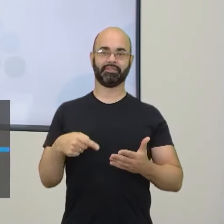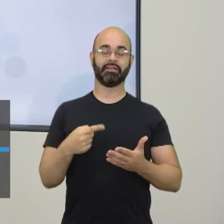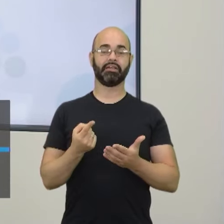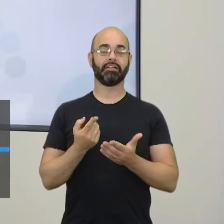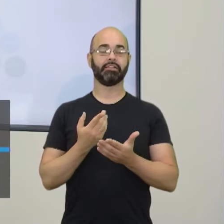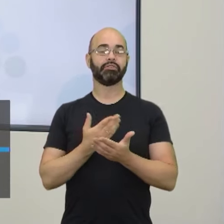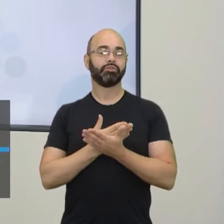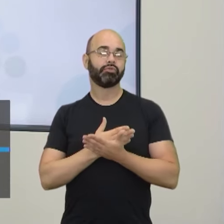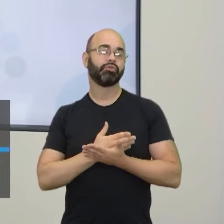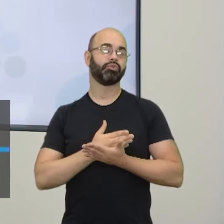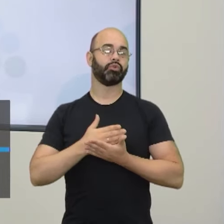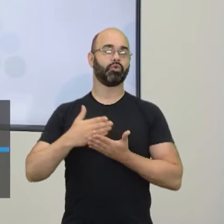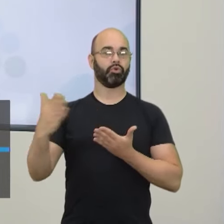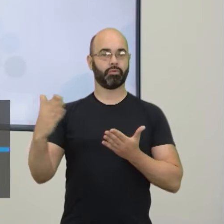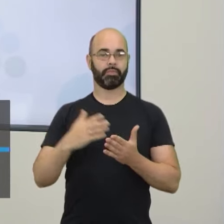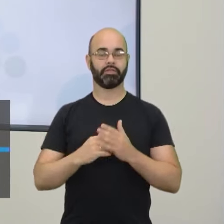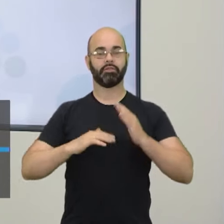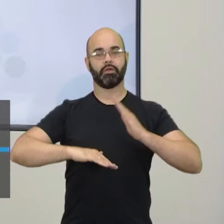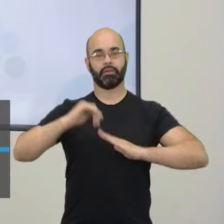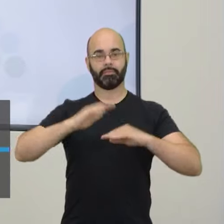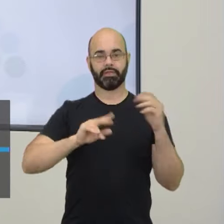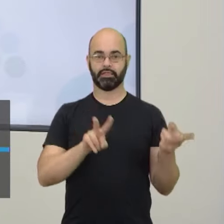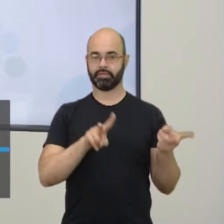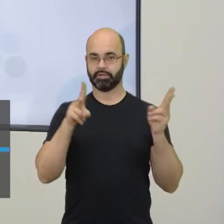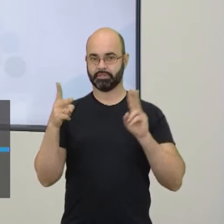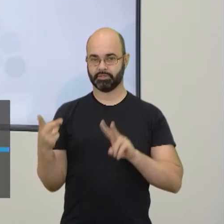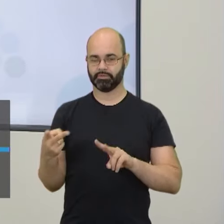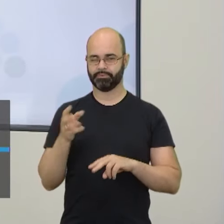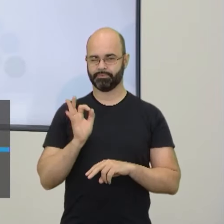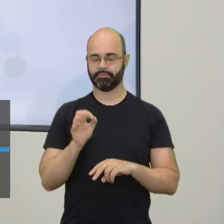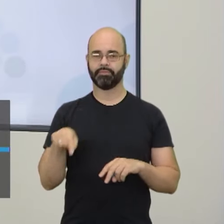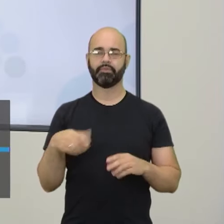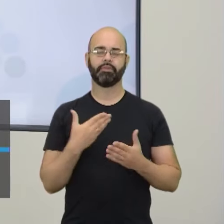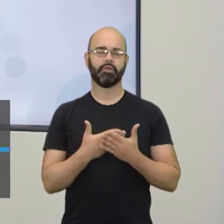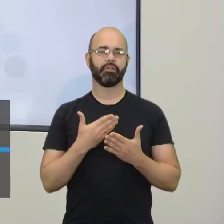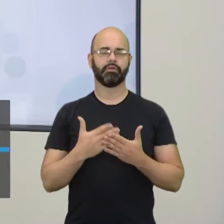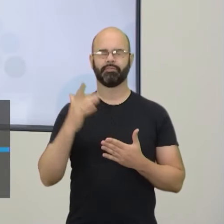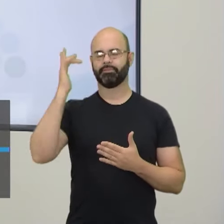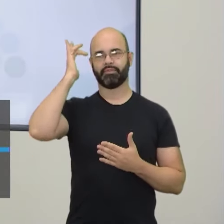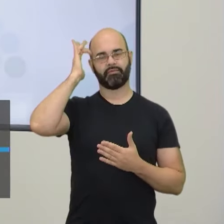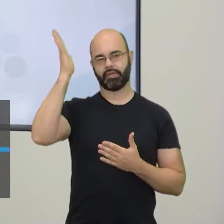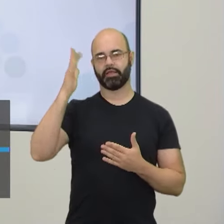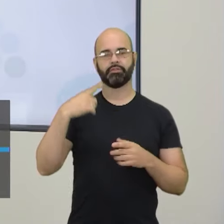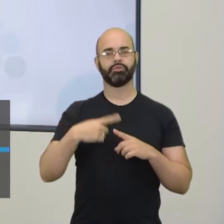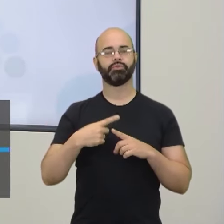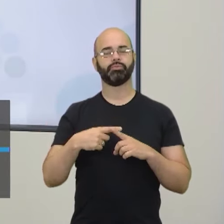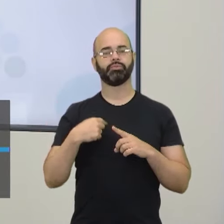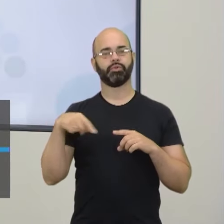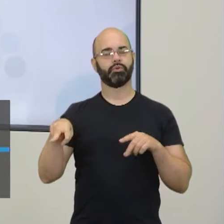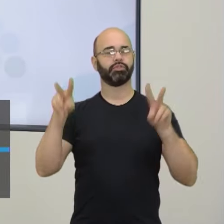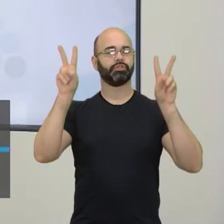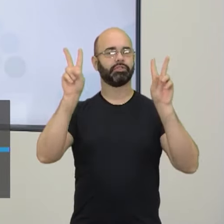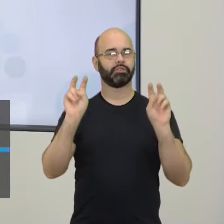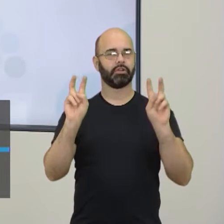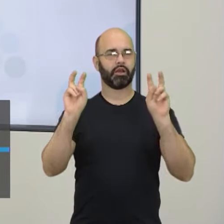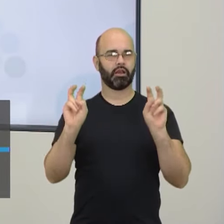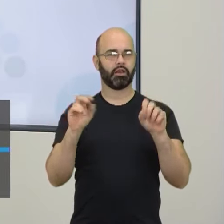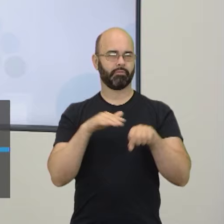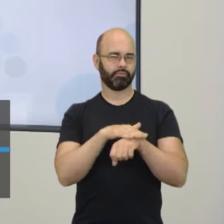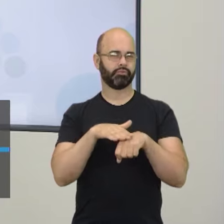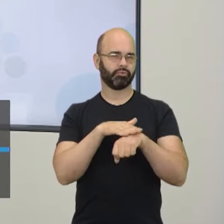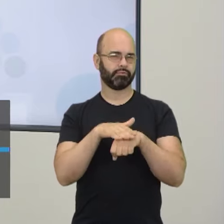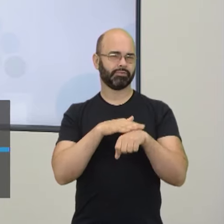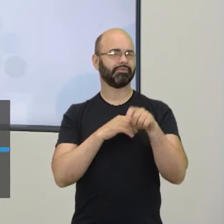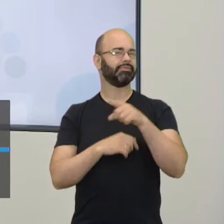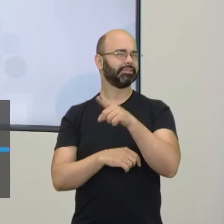com uma habilidade de transição. Combinado? E essa aula vai ser muito fácil, porque os temas que eu vou tratar aqui hoje são muito...